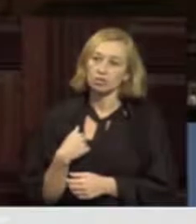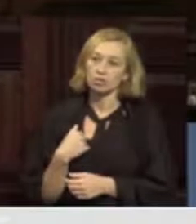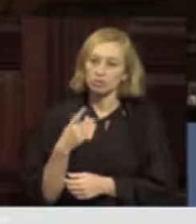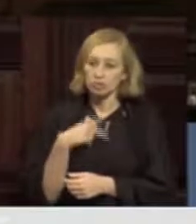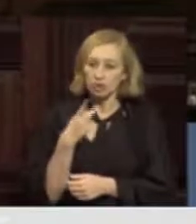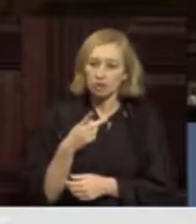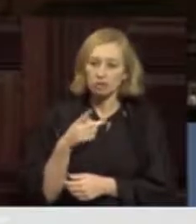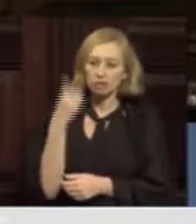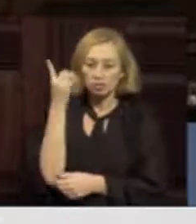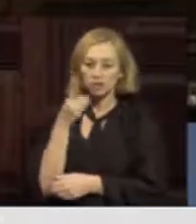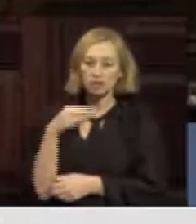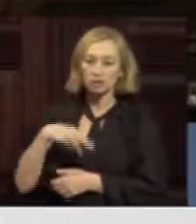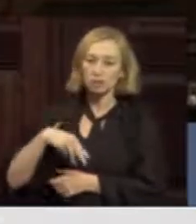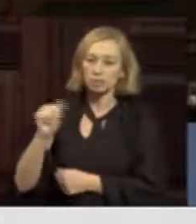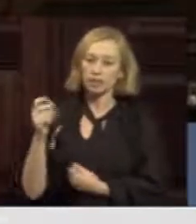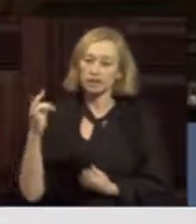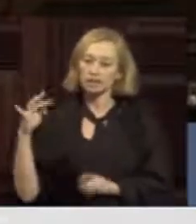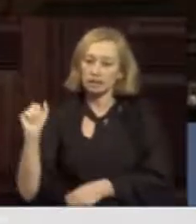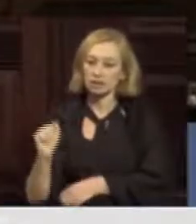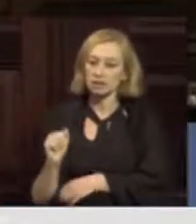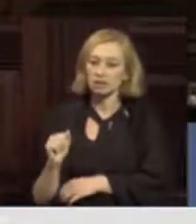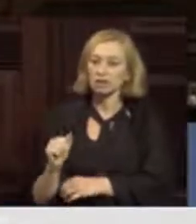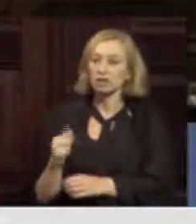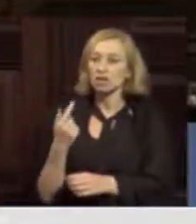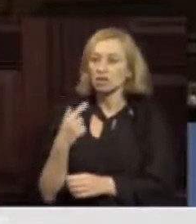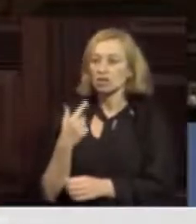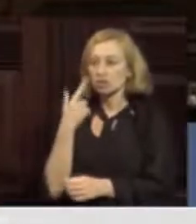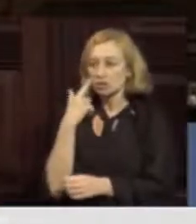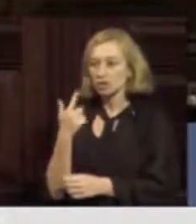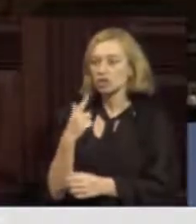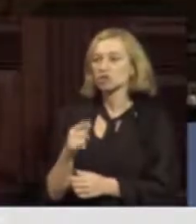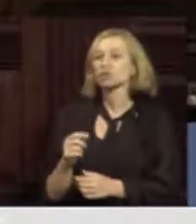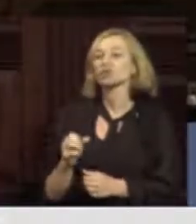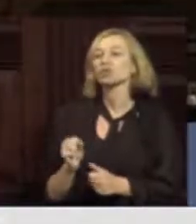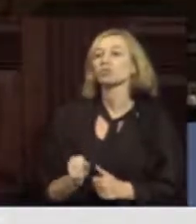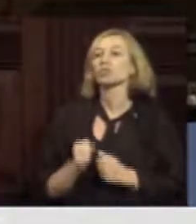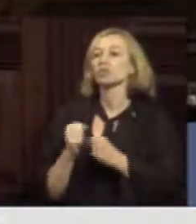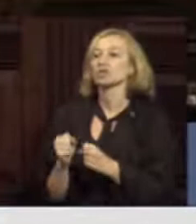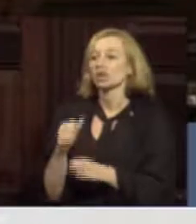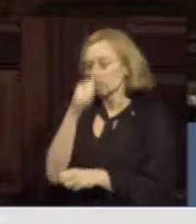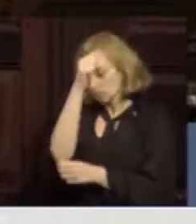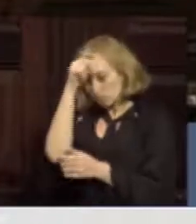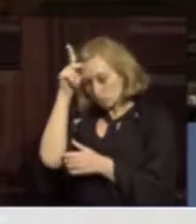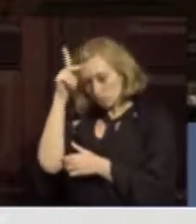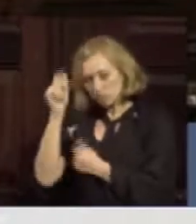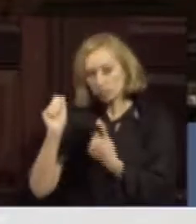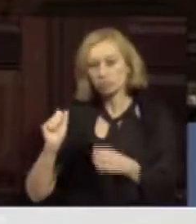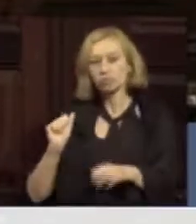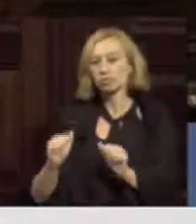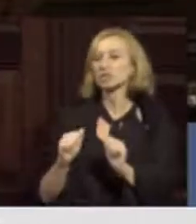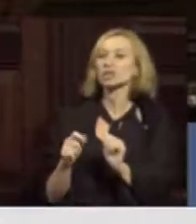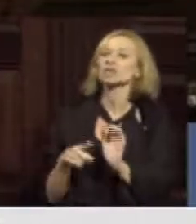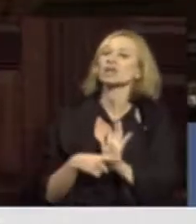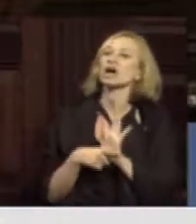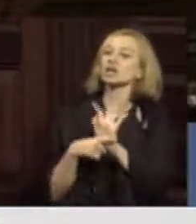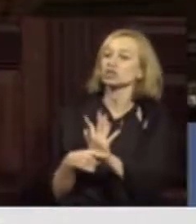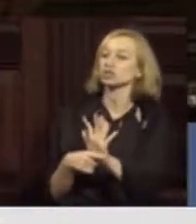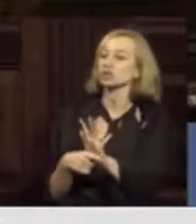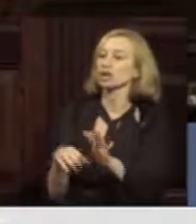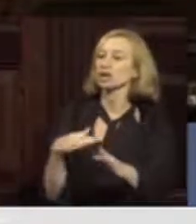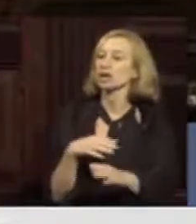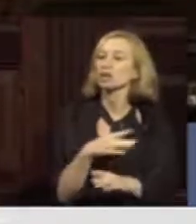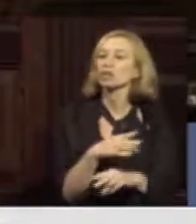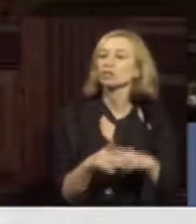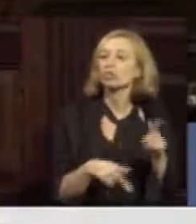ser parceiro dessas pessoas e parceiro do crescimento e do desenvolvimento econômico, que é quem gera a